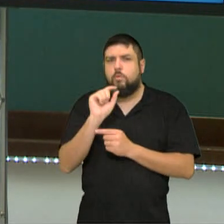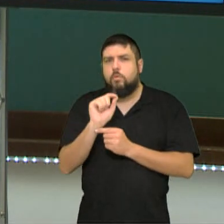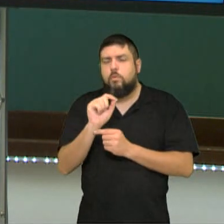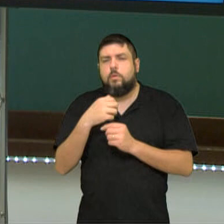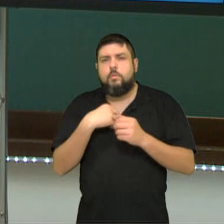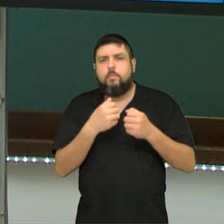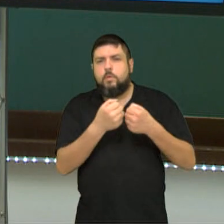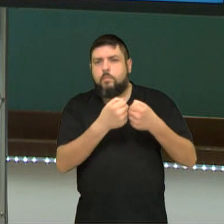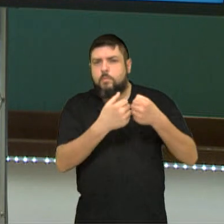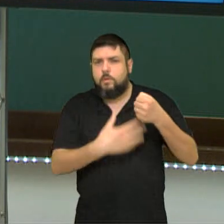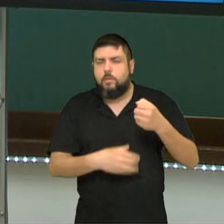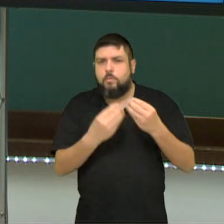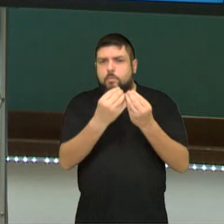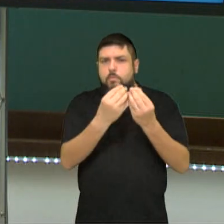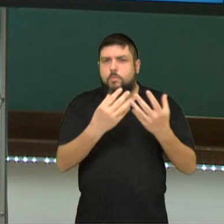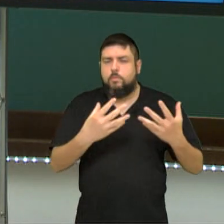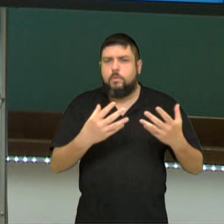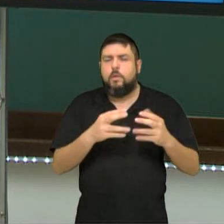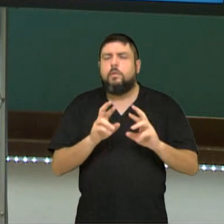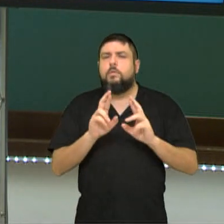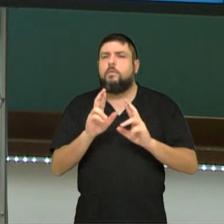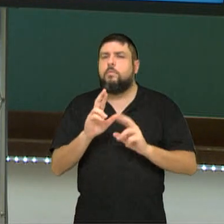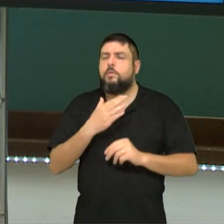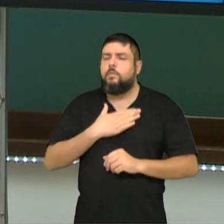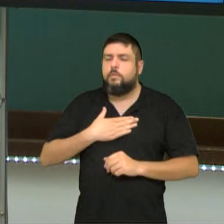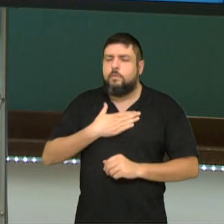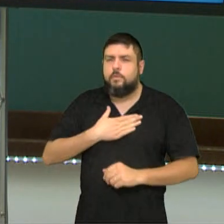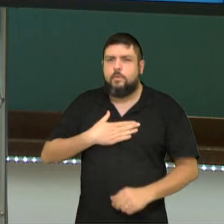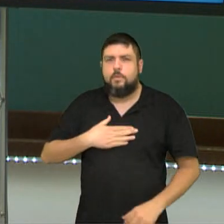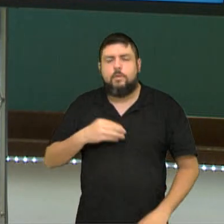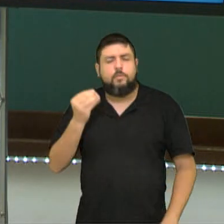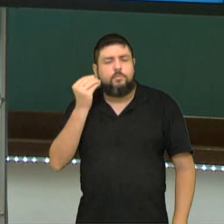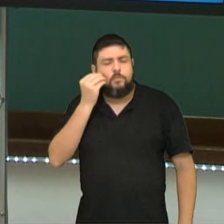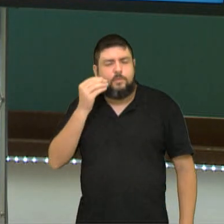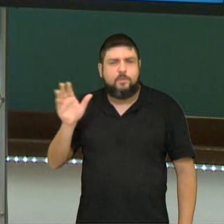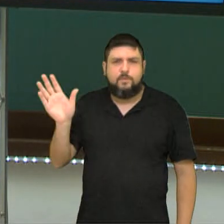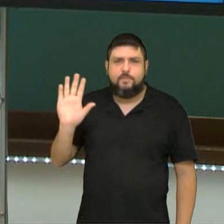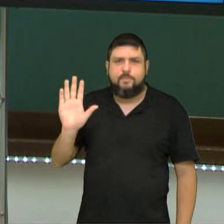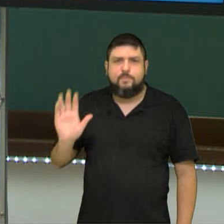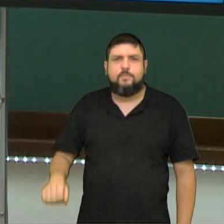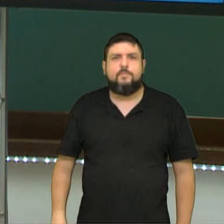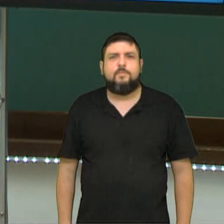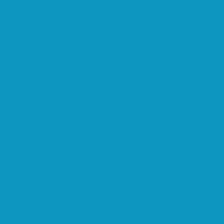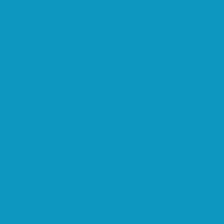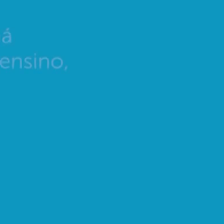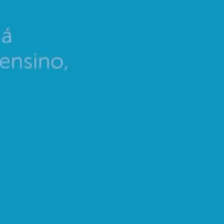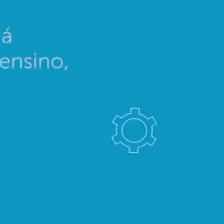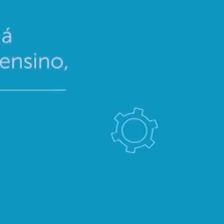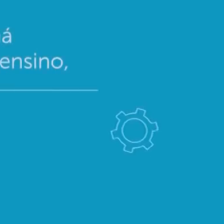a fatoração dos polinômios. Espero que vocês tenham gostado. Um beijo da prof e até a próxima.